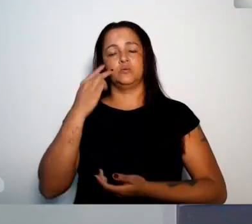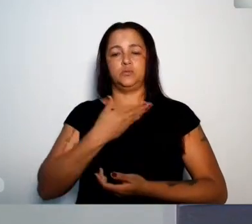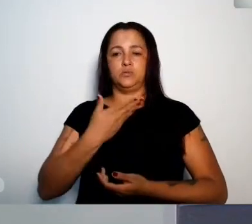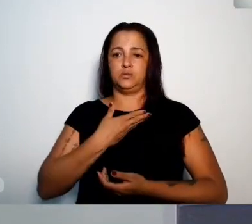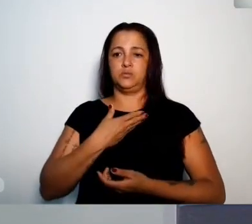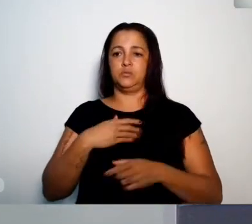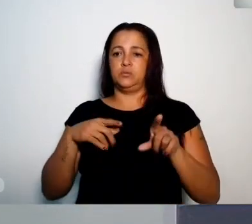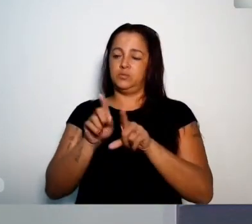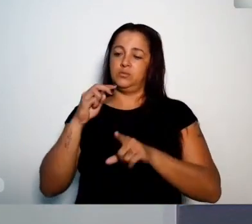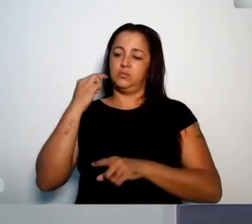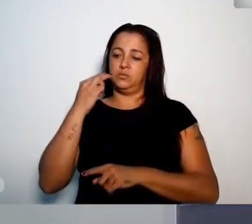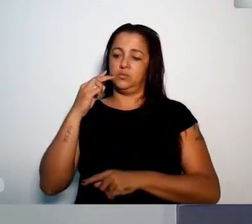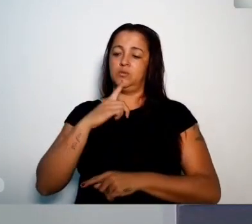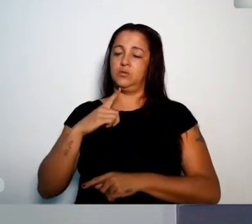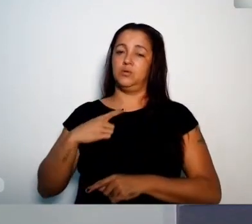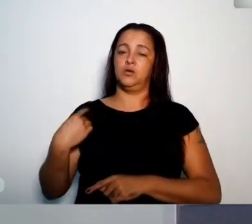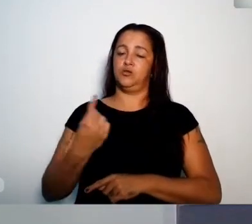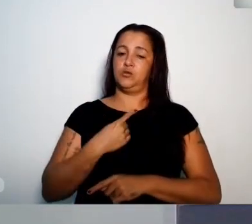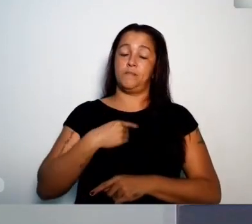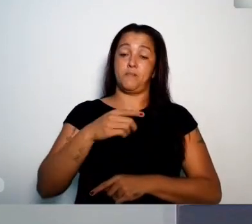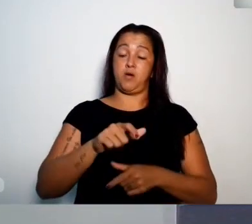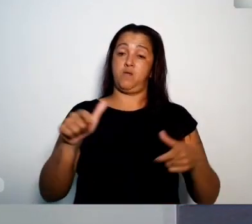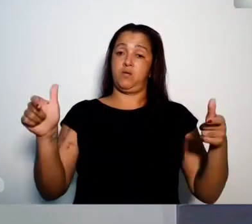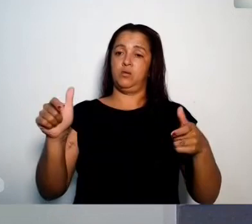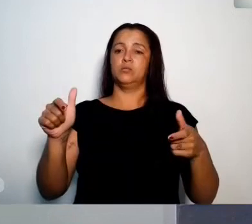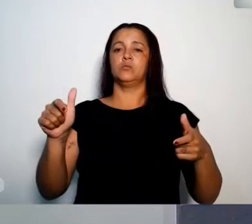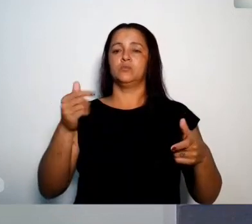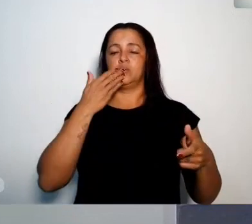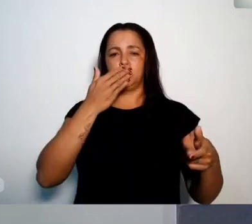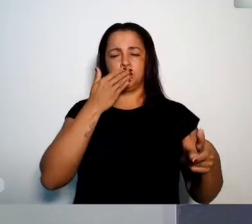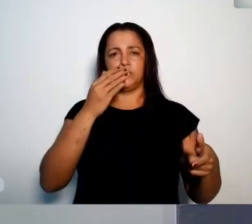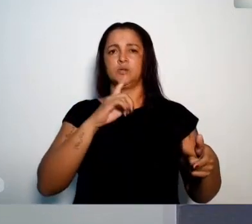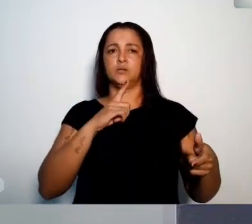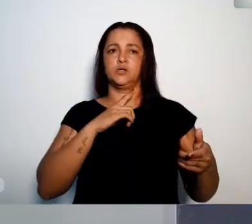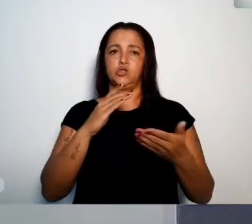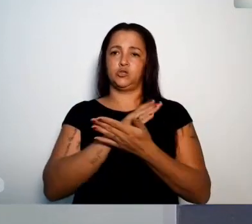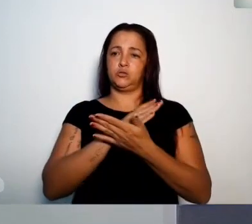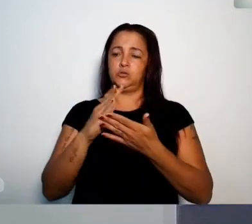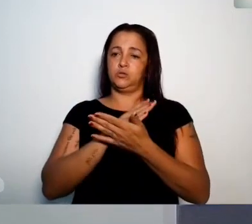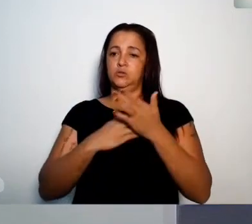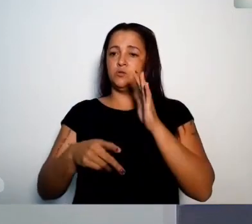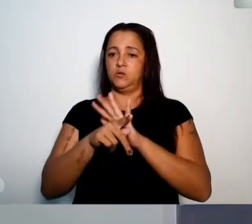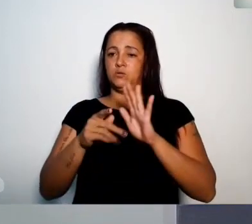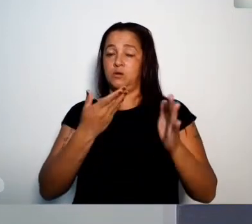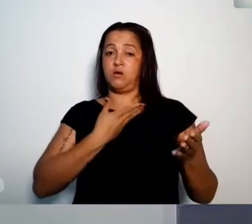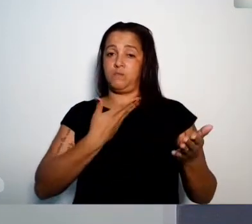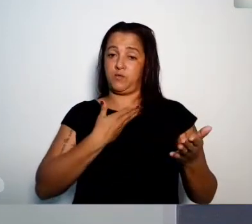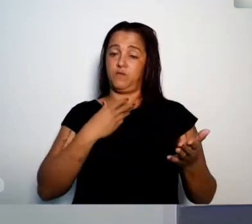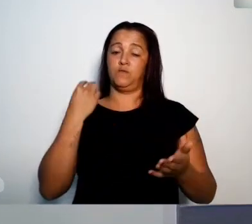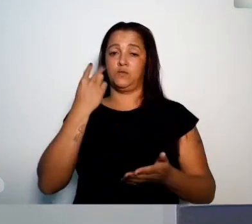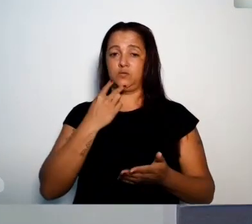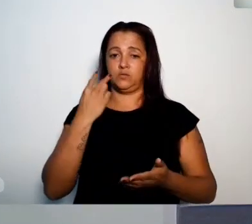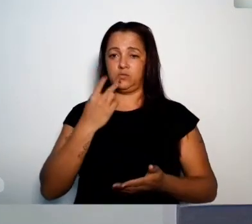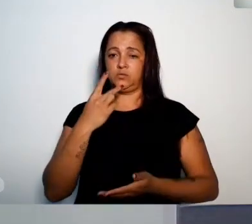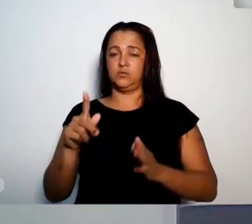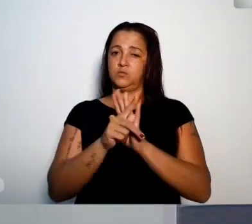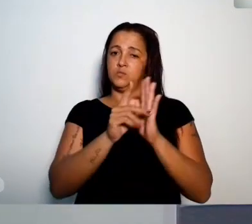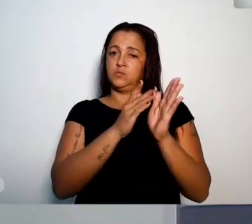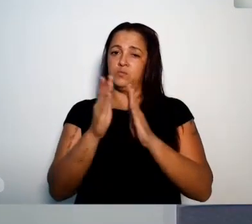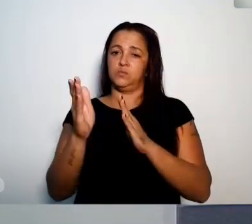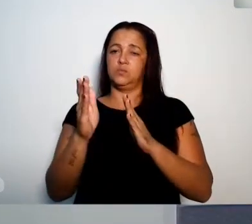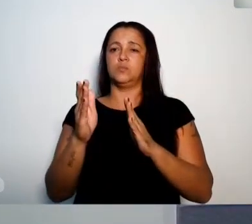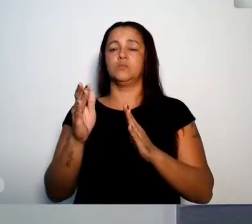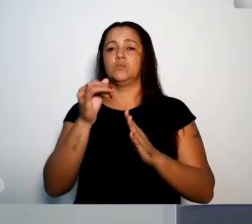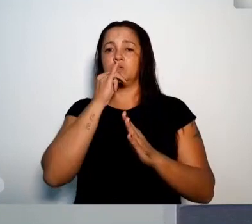a maioria dos meus requerimentos dividimos com colegas vereadores. Por exemplo,